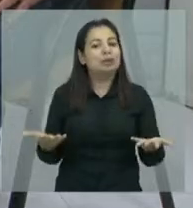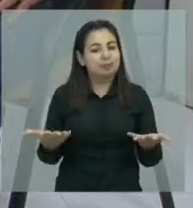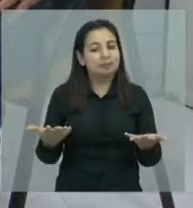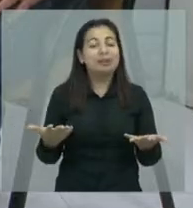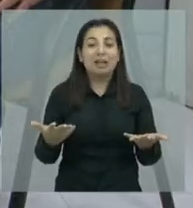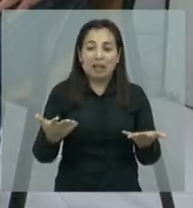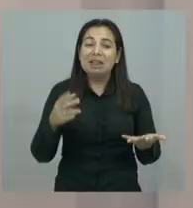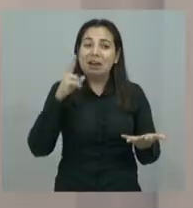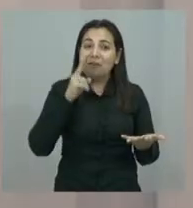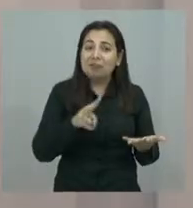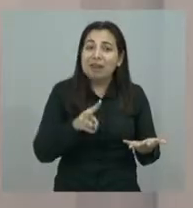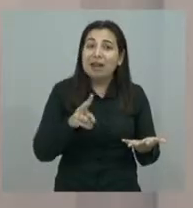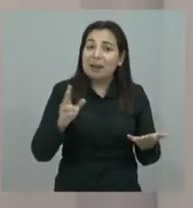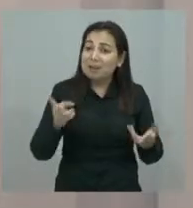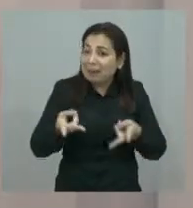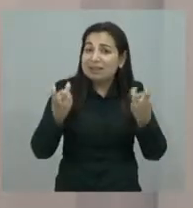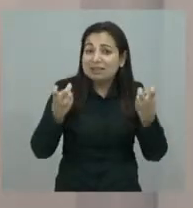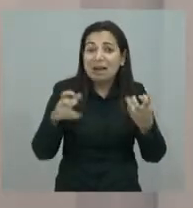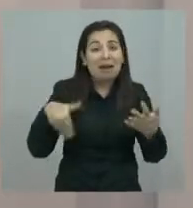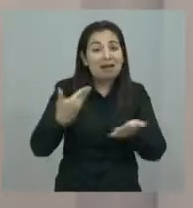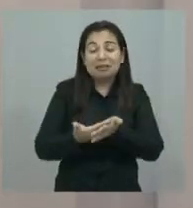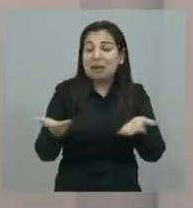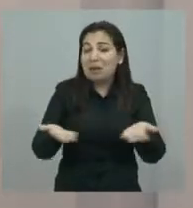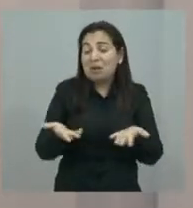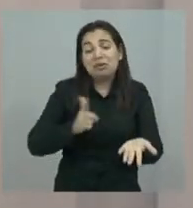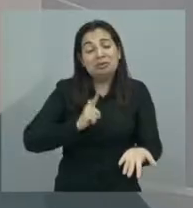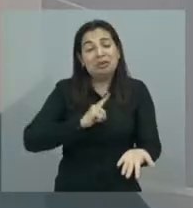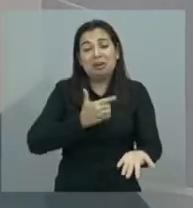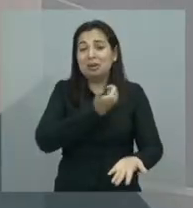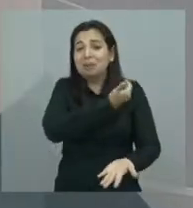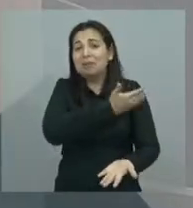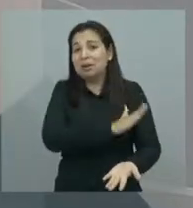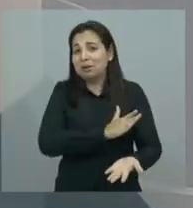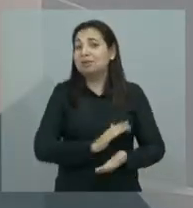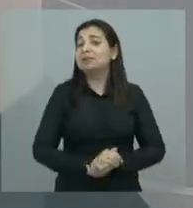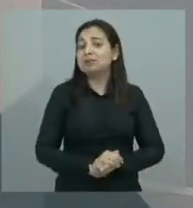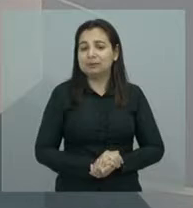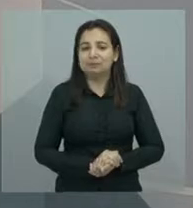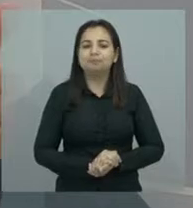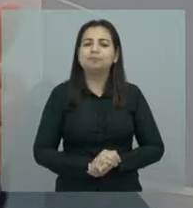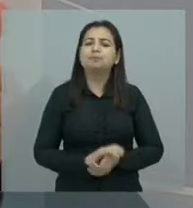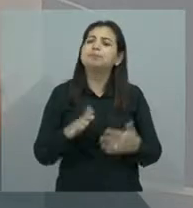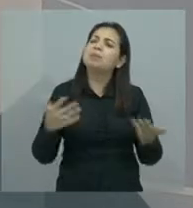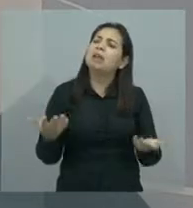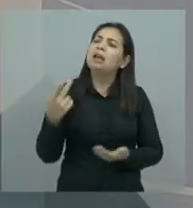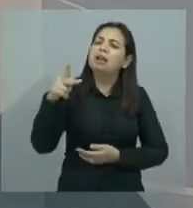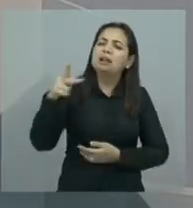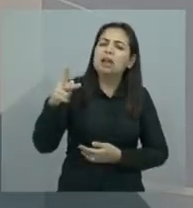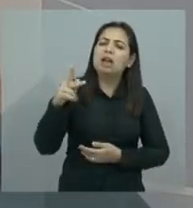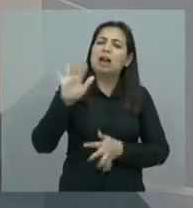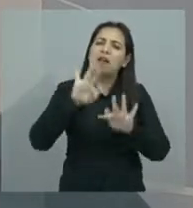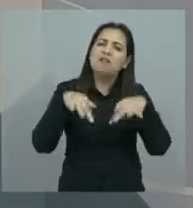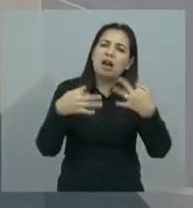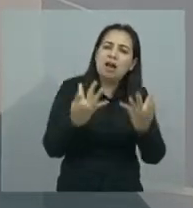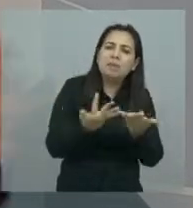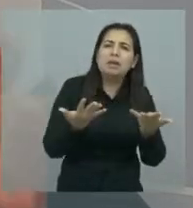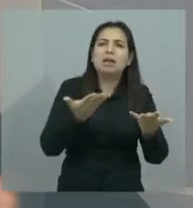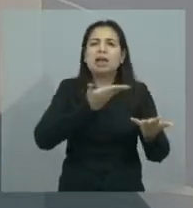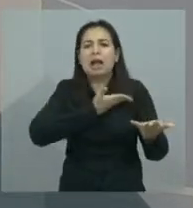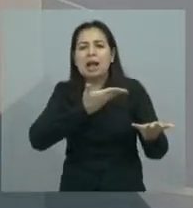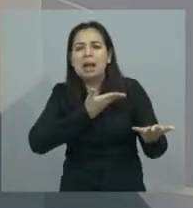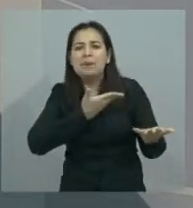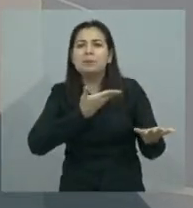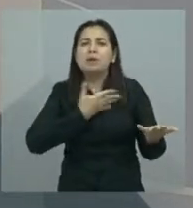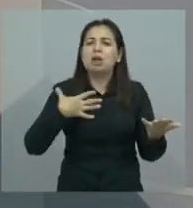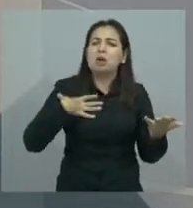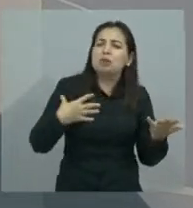hoje existe ainda esse tipo de preconceito. Agora, e no seu caso, assim, na sua família, nos seus amigos, assim, o seu